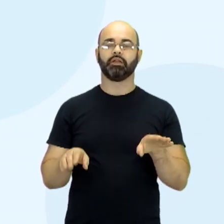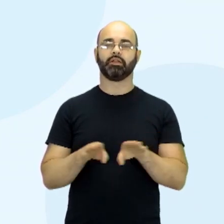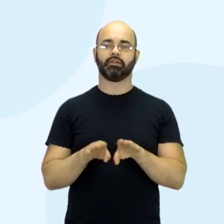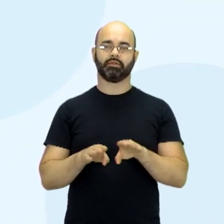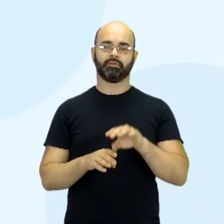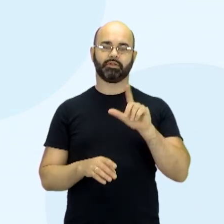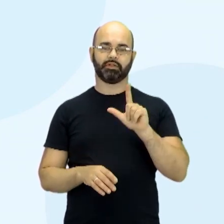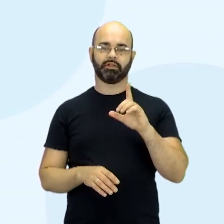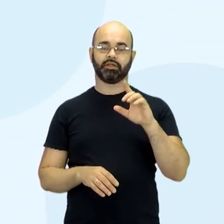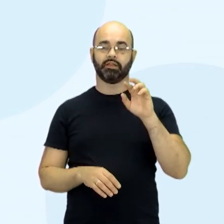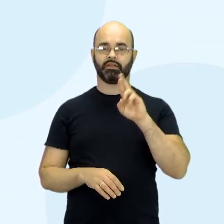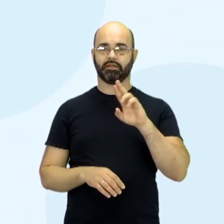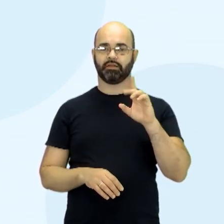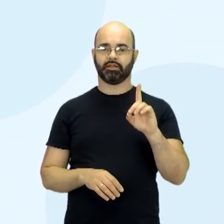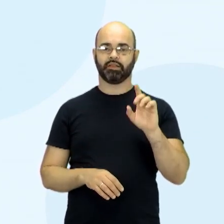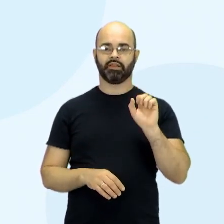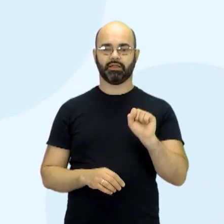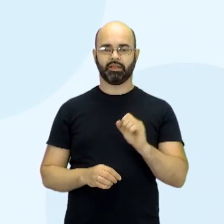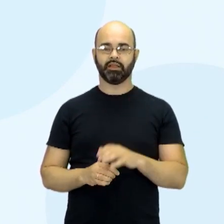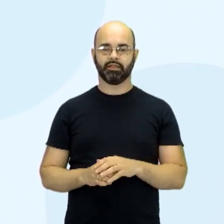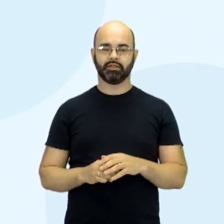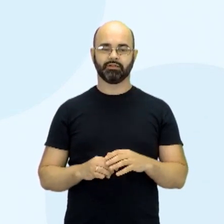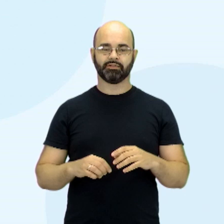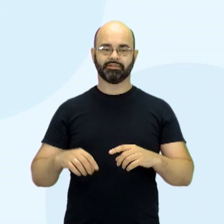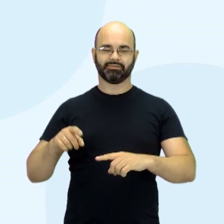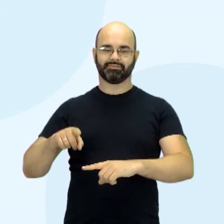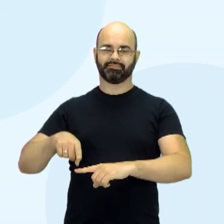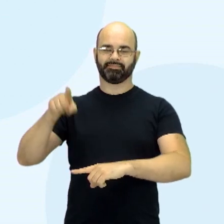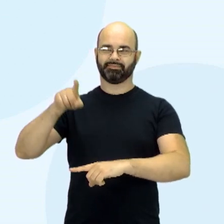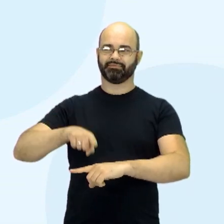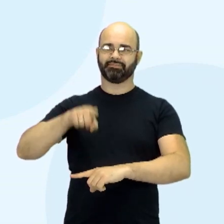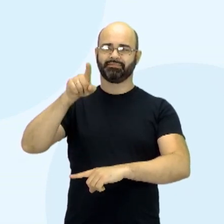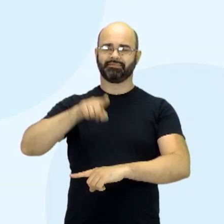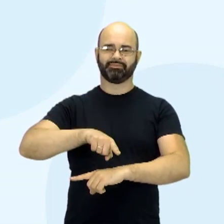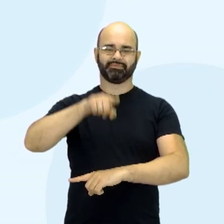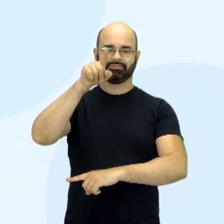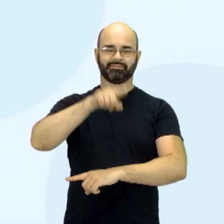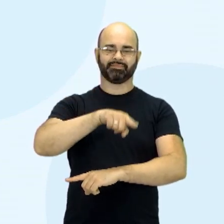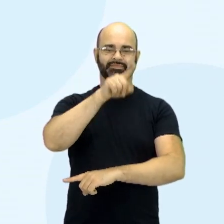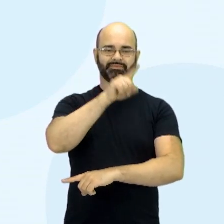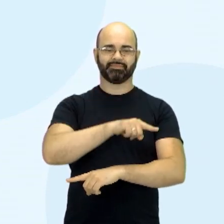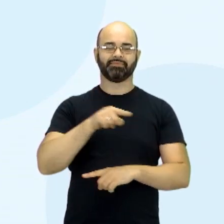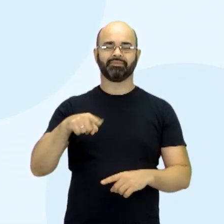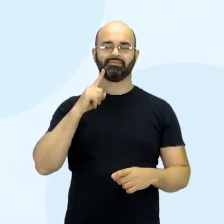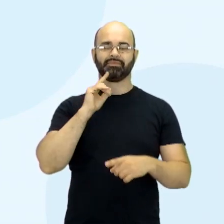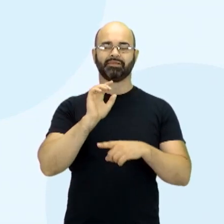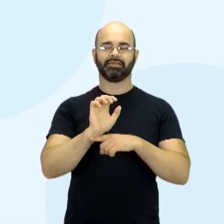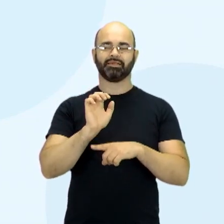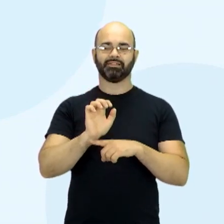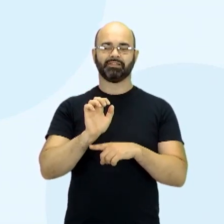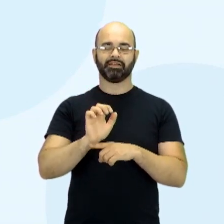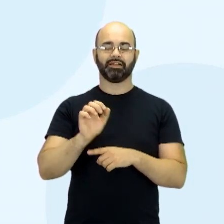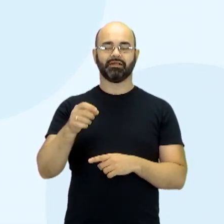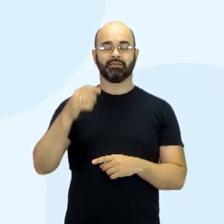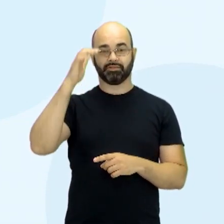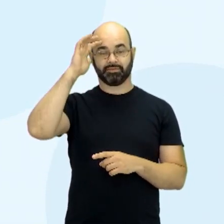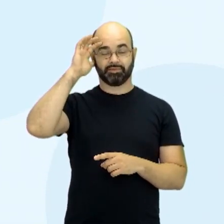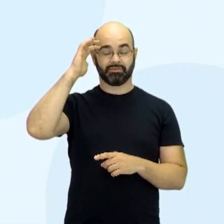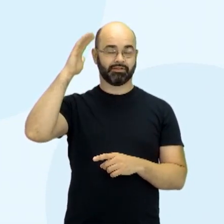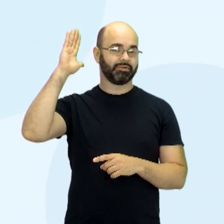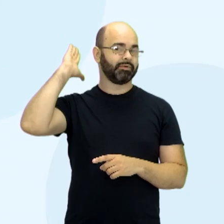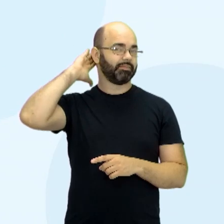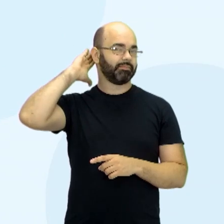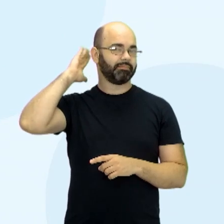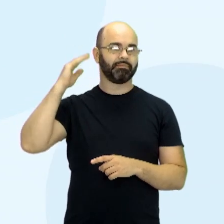na maior proporção de população tradicional por estado, no estado do Pará, né, com uma quantidade aí